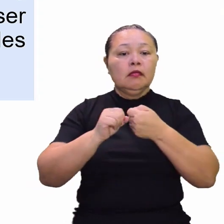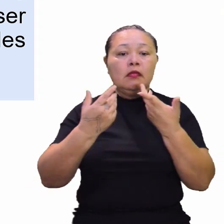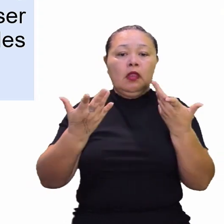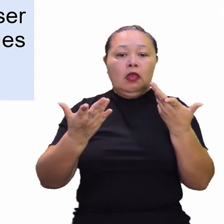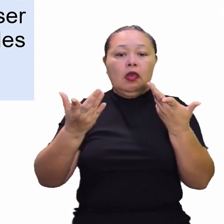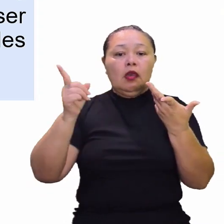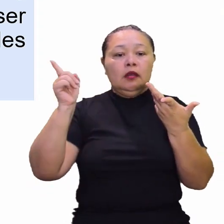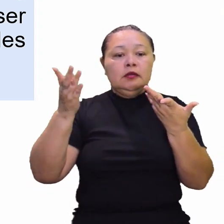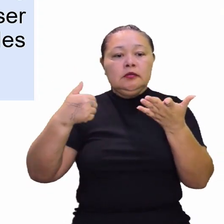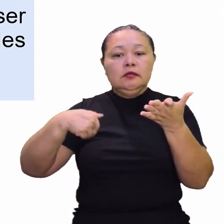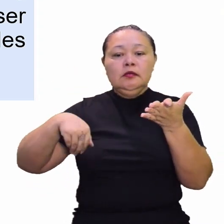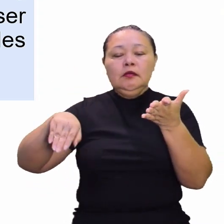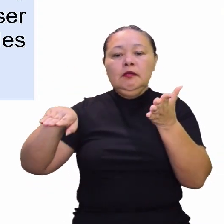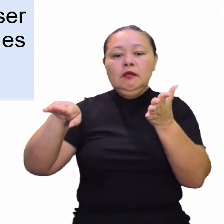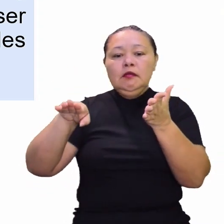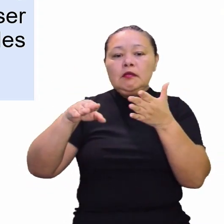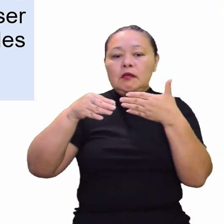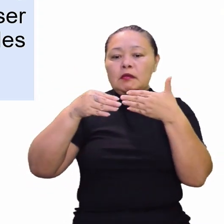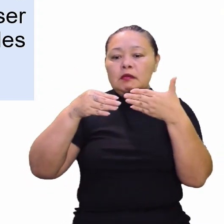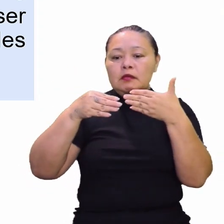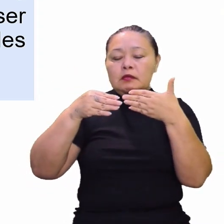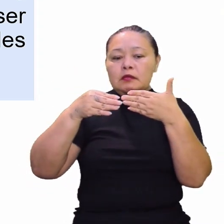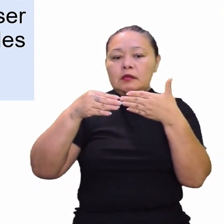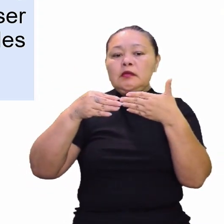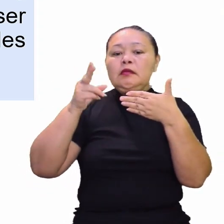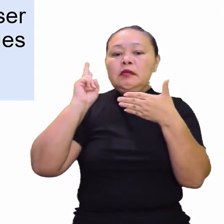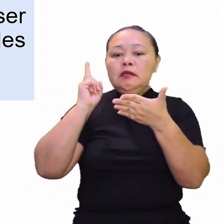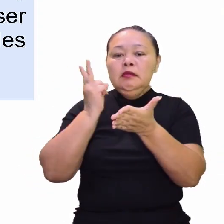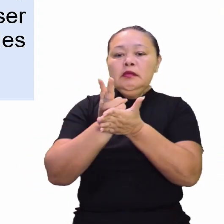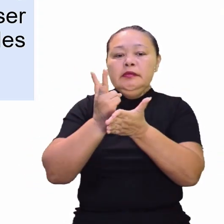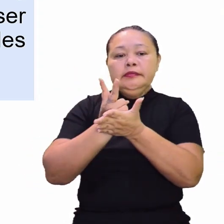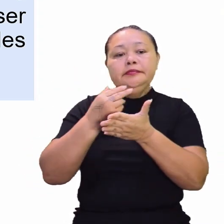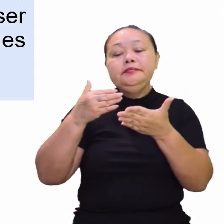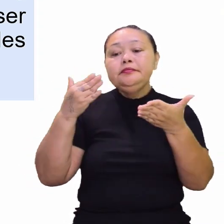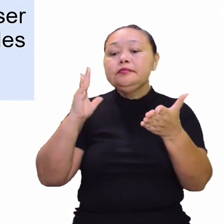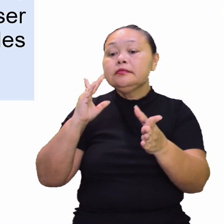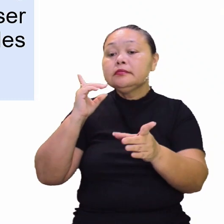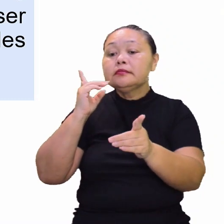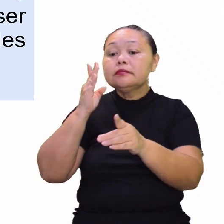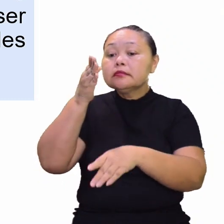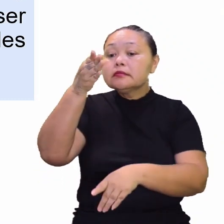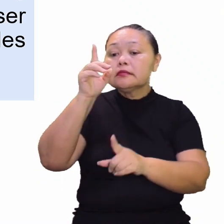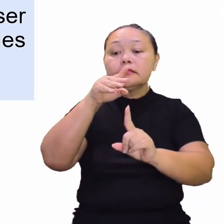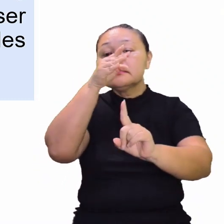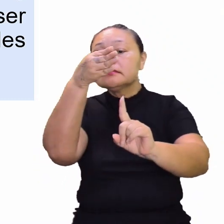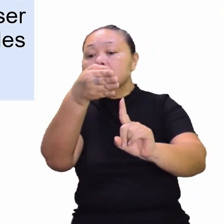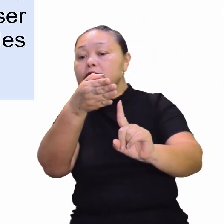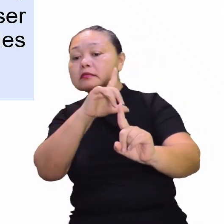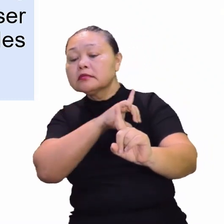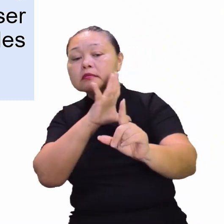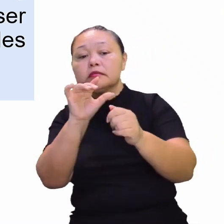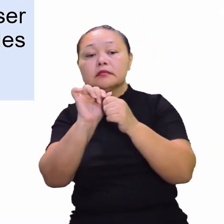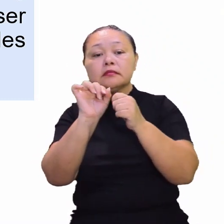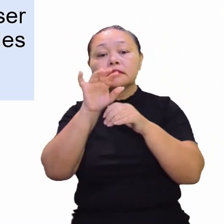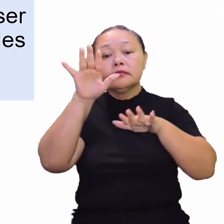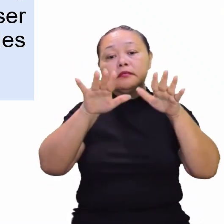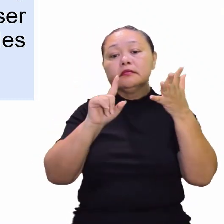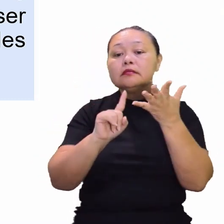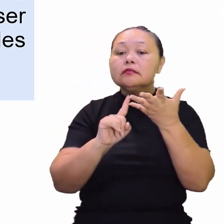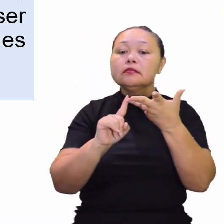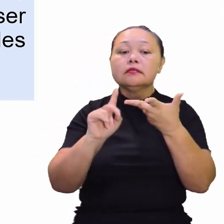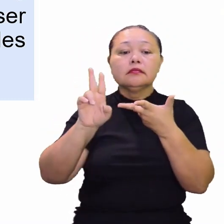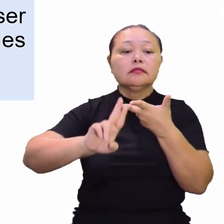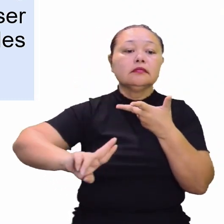estradas, esses rios têm levado sempre a algum destino, é isso? E Muito são bem. várias as